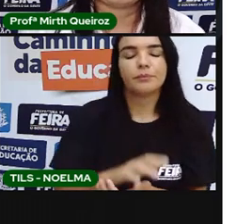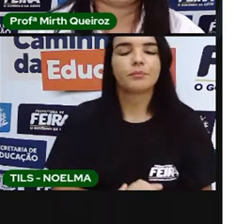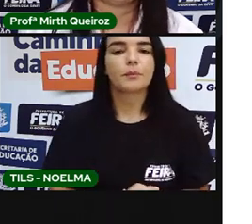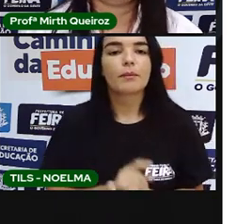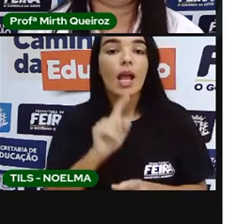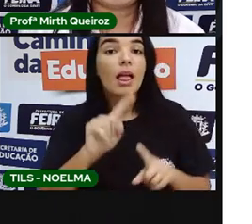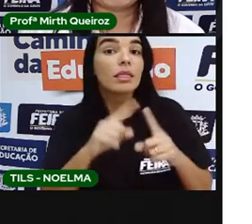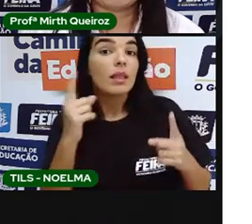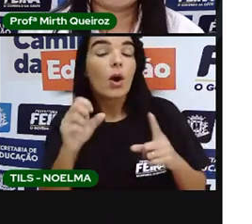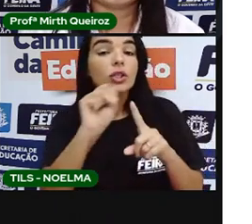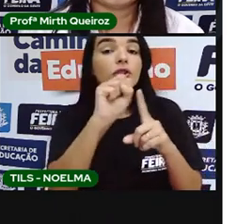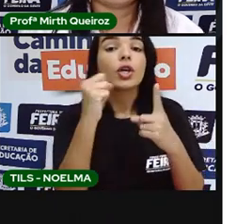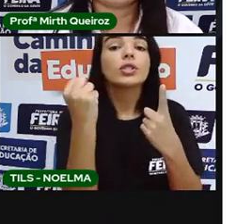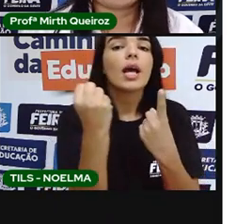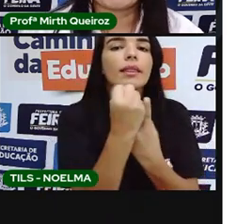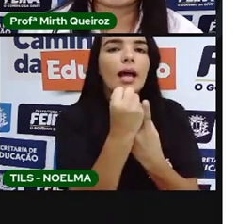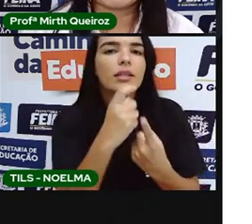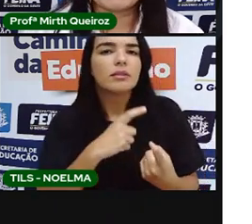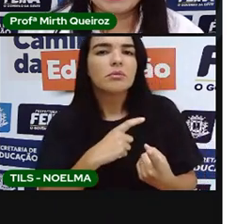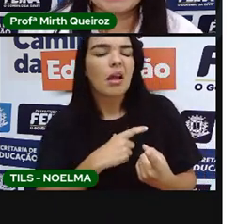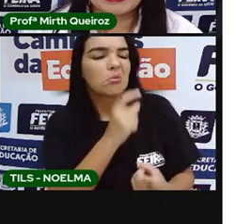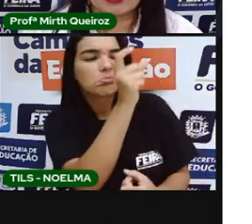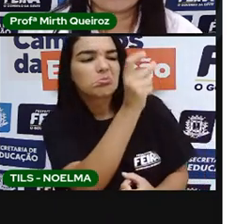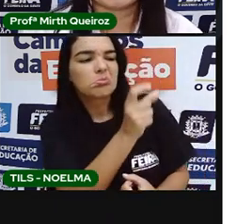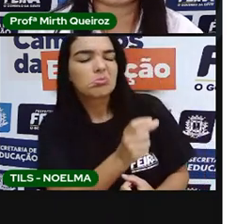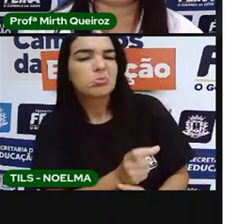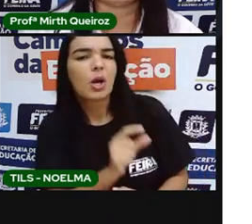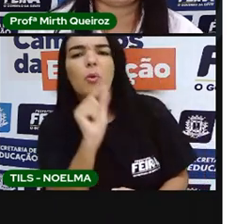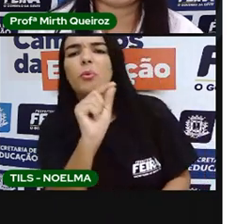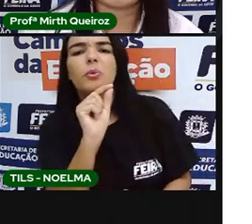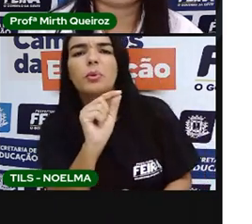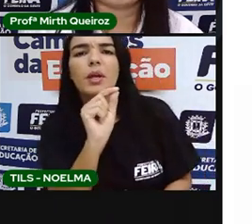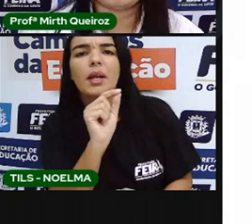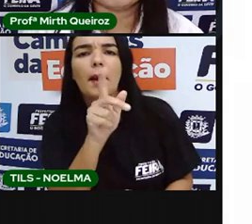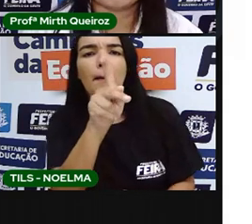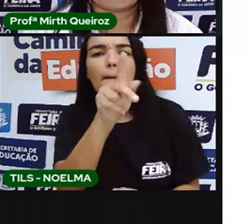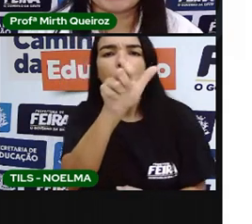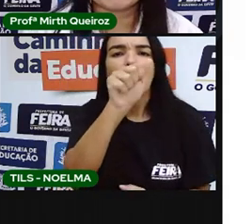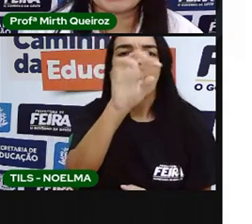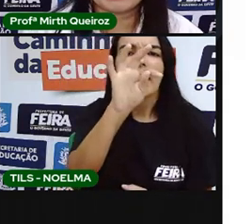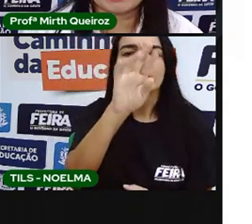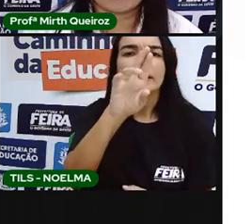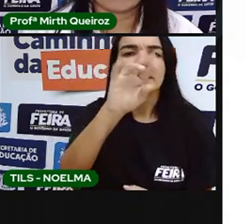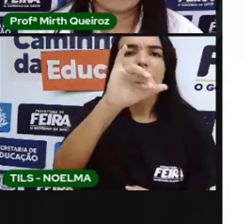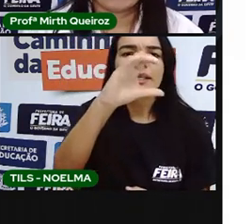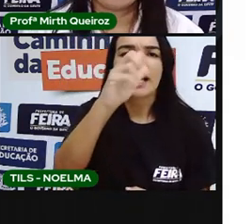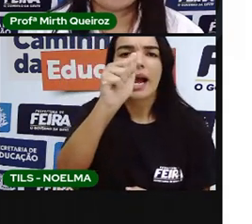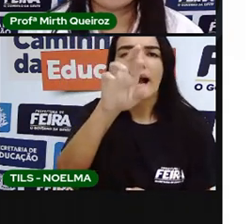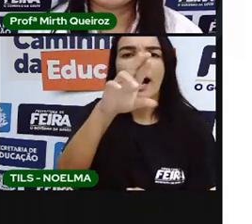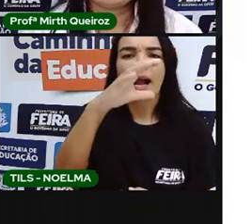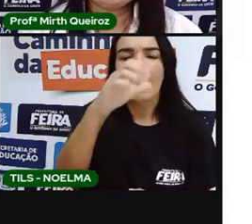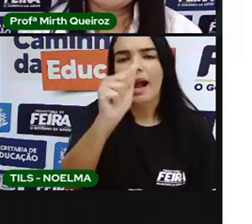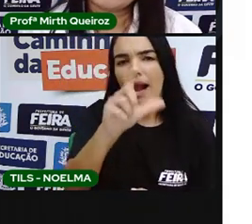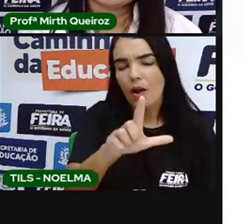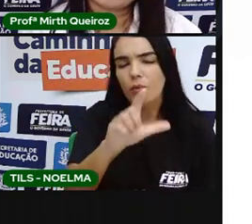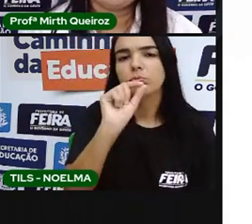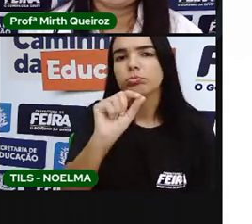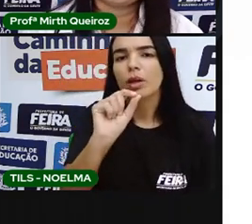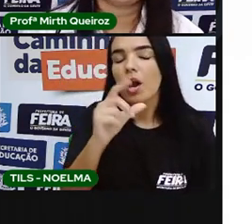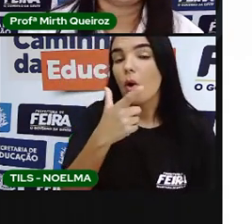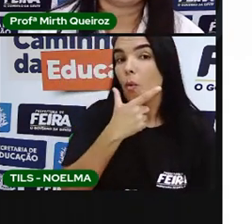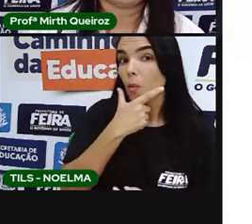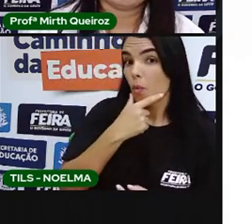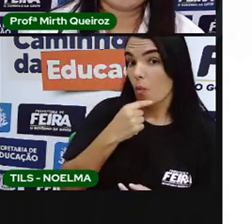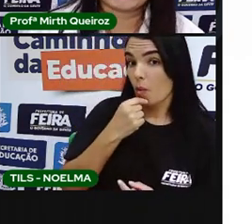ela ela tinha um modelo patriarcal que significava isso patriarcal o homem Ele não